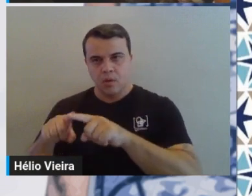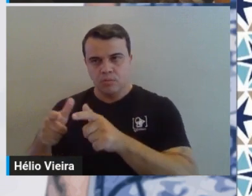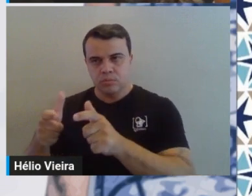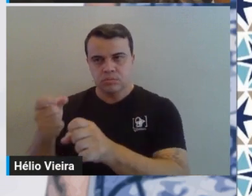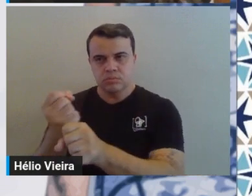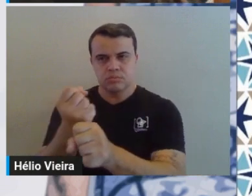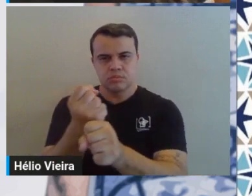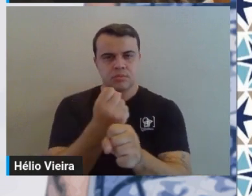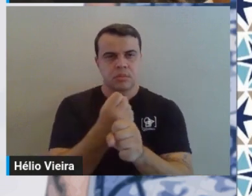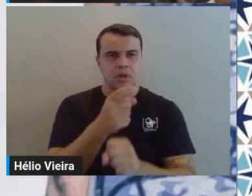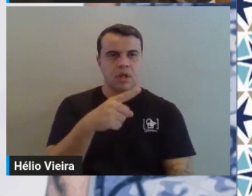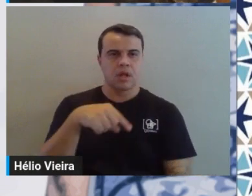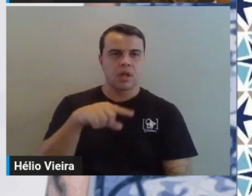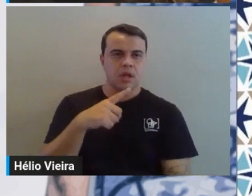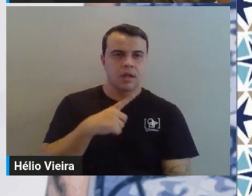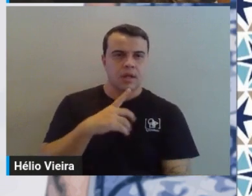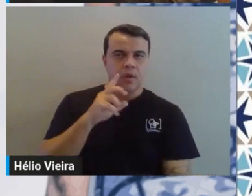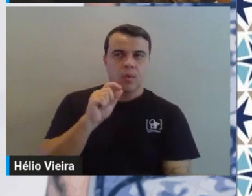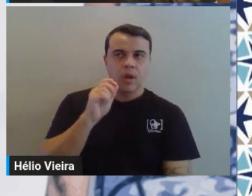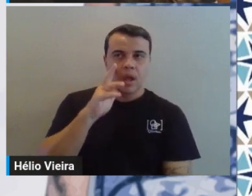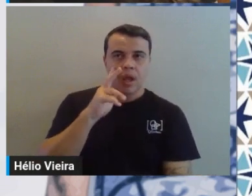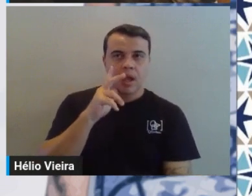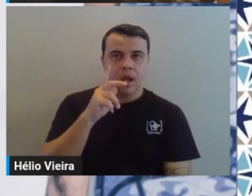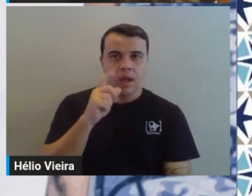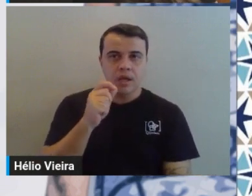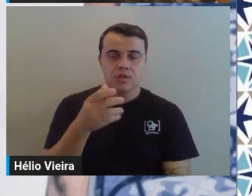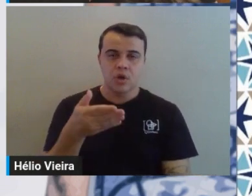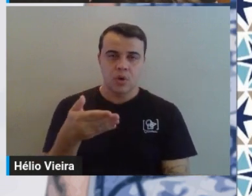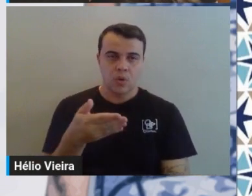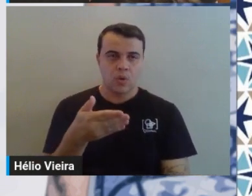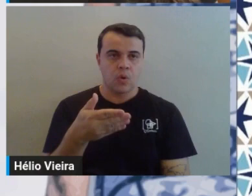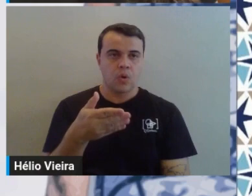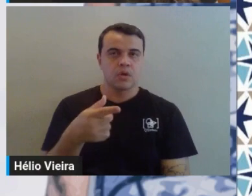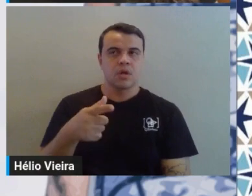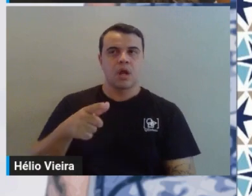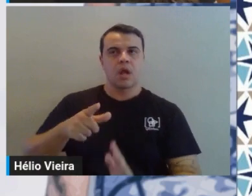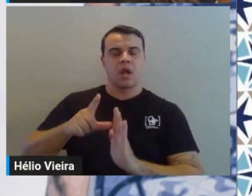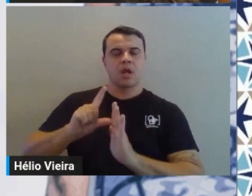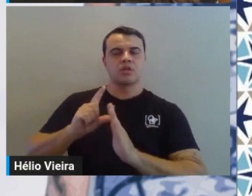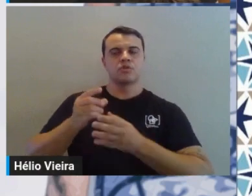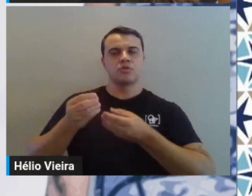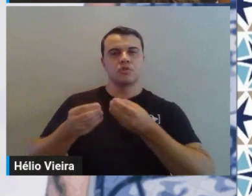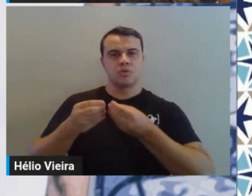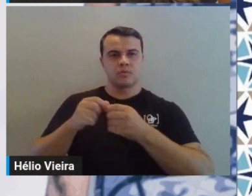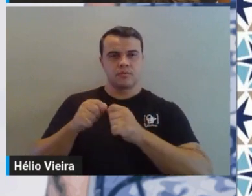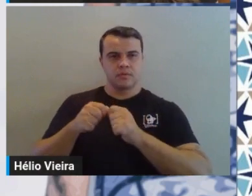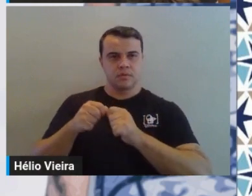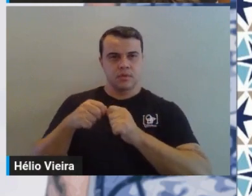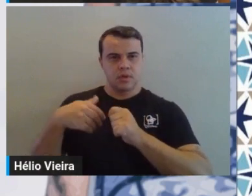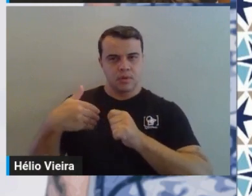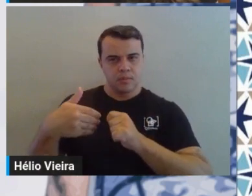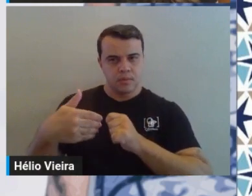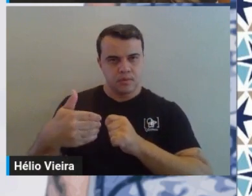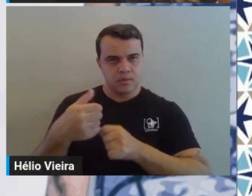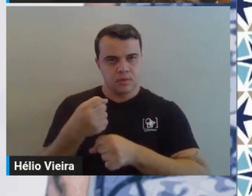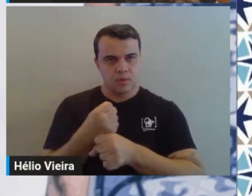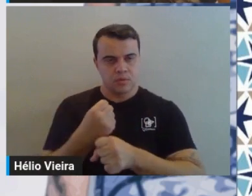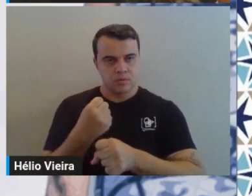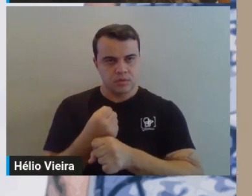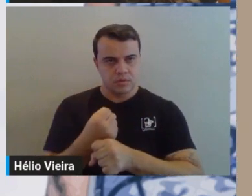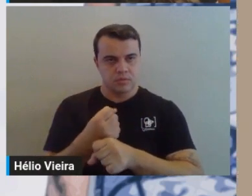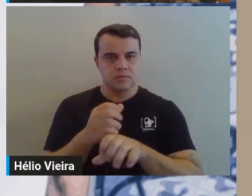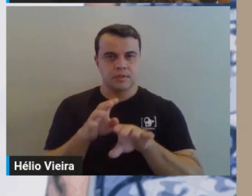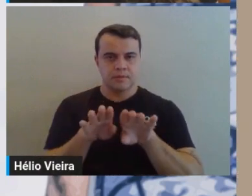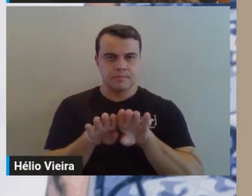o que a gente tem hoje e o que foi antes, como que foi nesse processo de construção